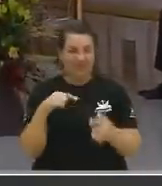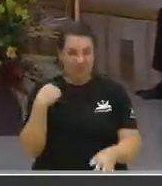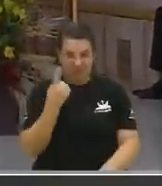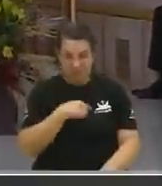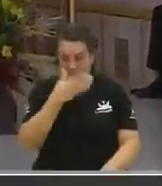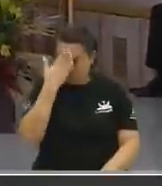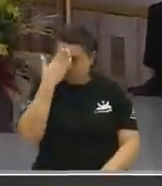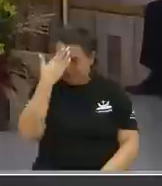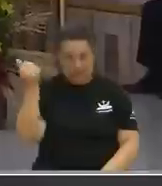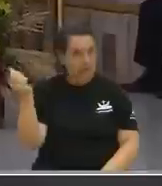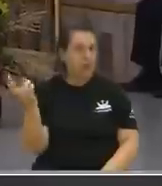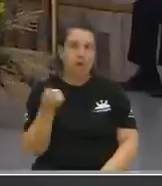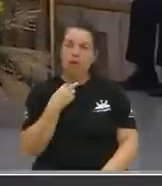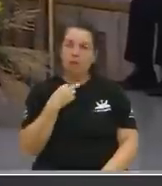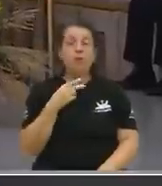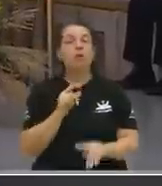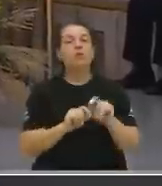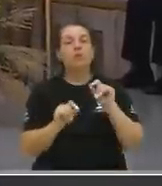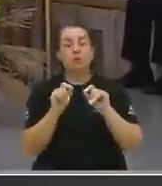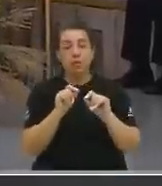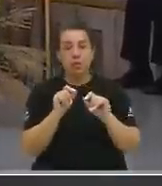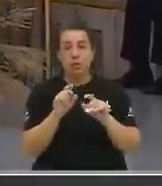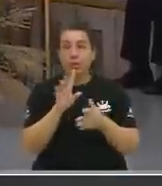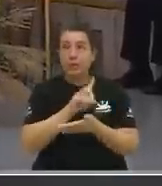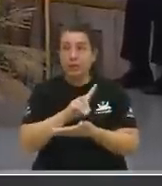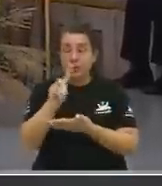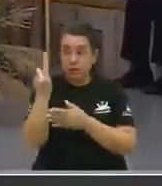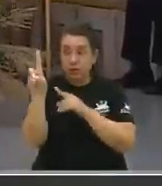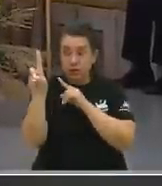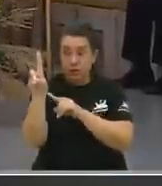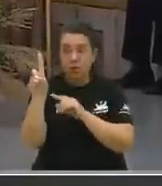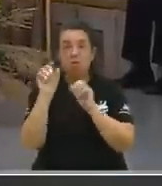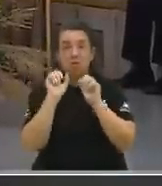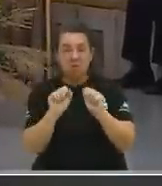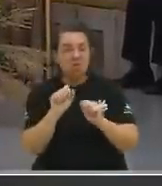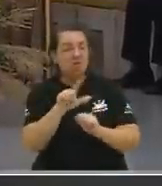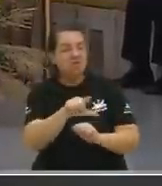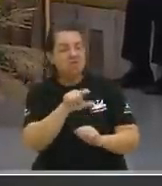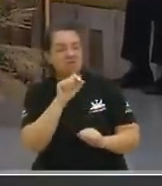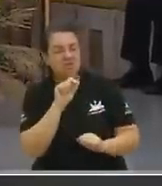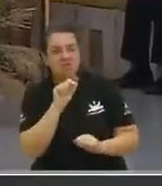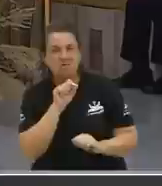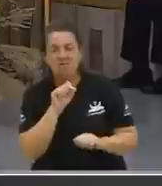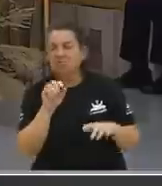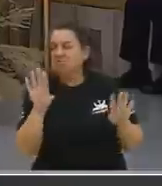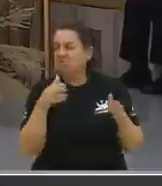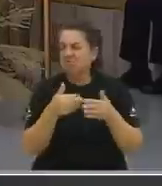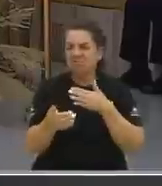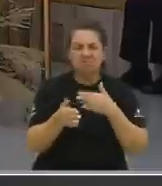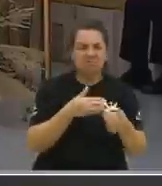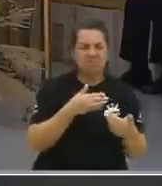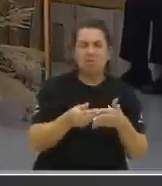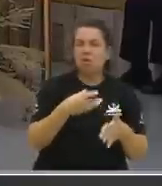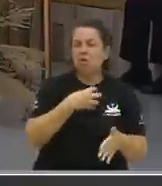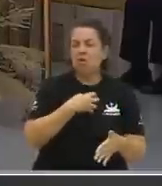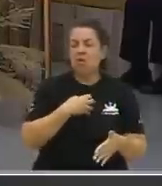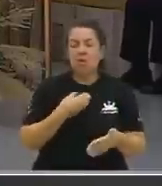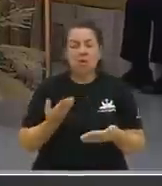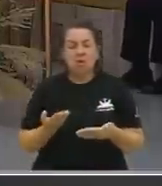meus irmãos, que Deus podia ter escolhido muitas formas de entrar no